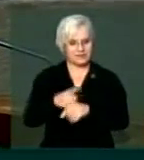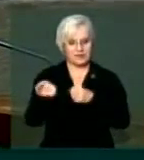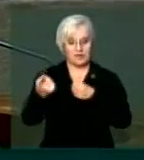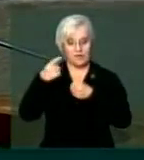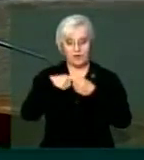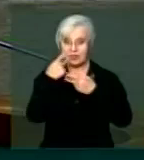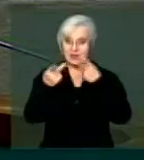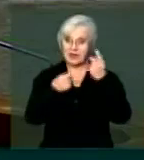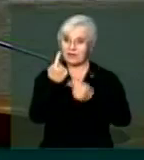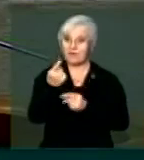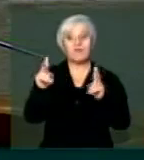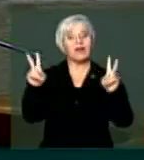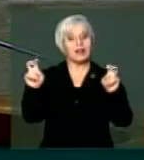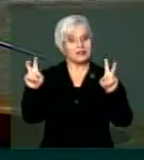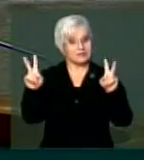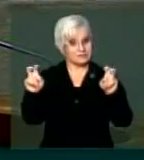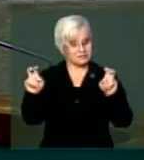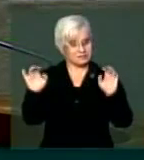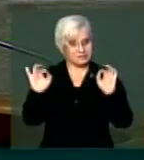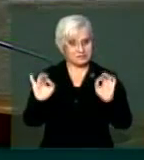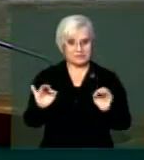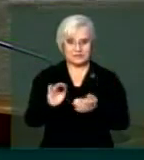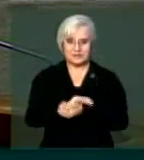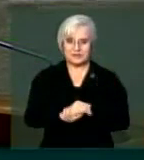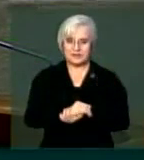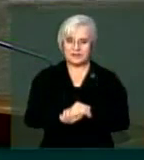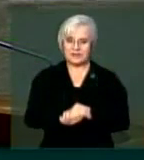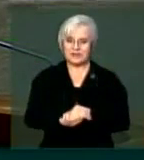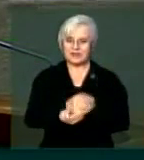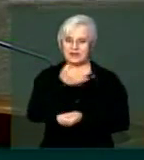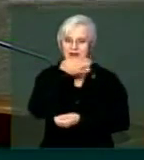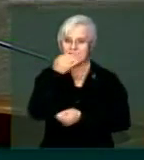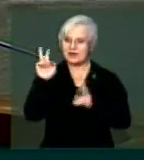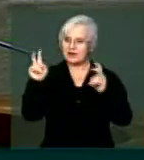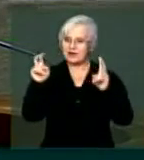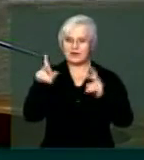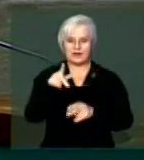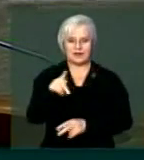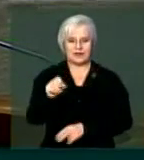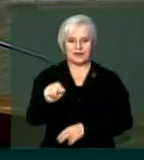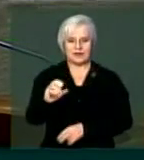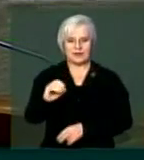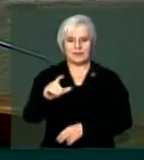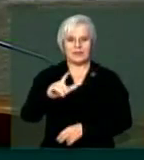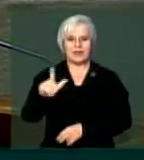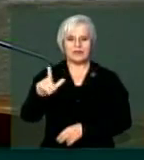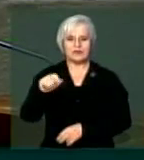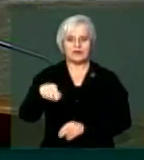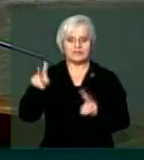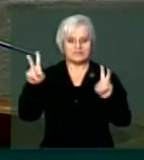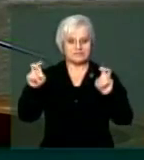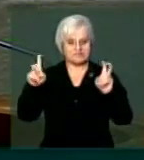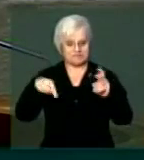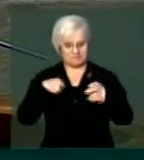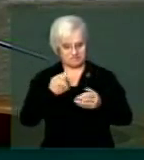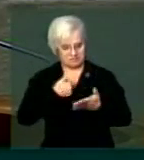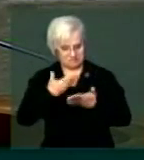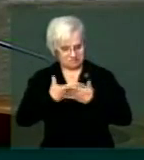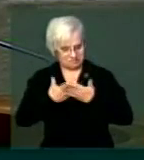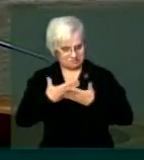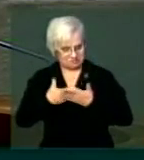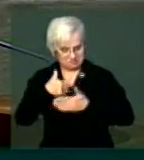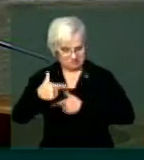um tema, antes de falar a posição do PSOL, que é o tema que nós vamos nos